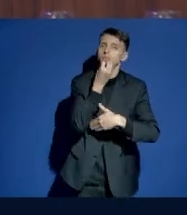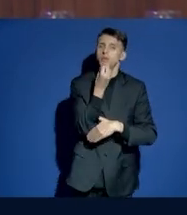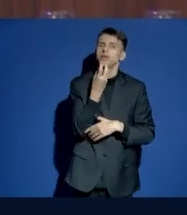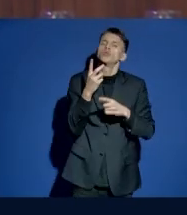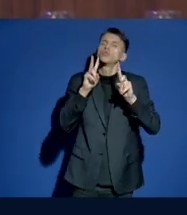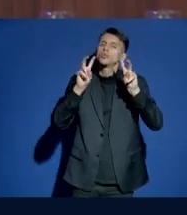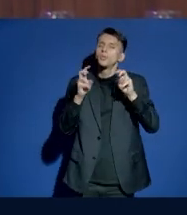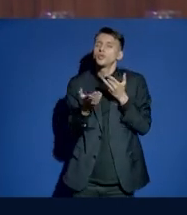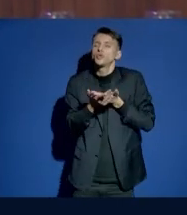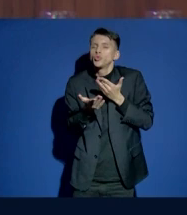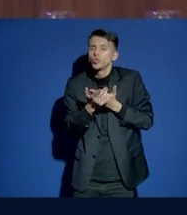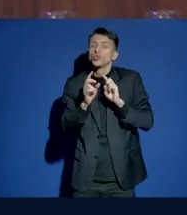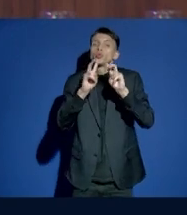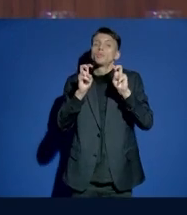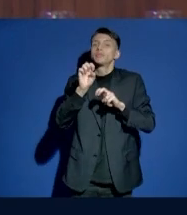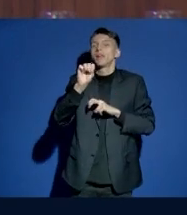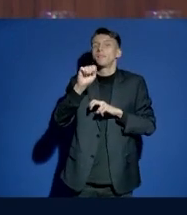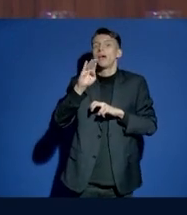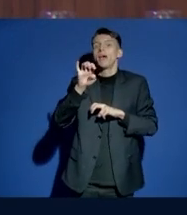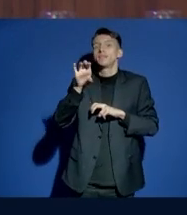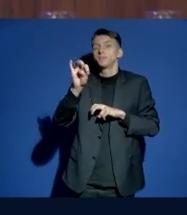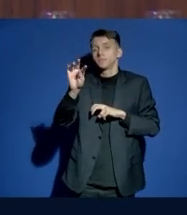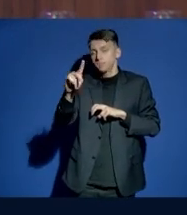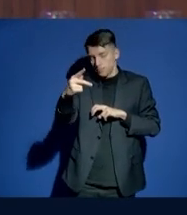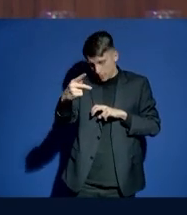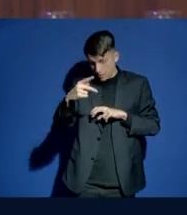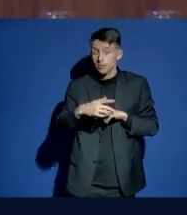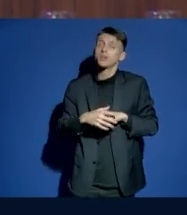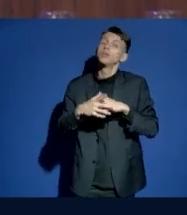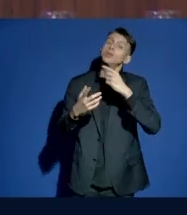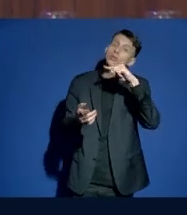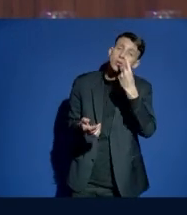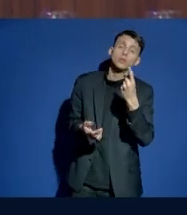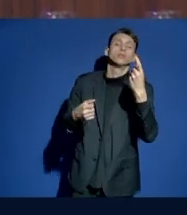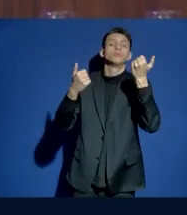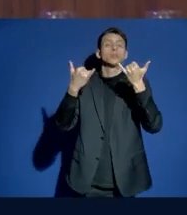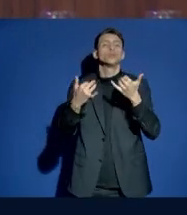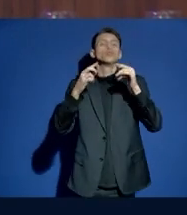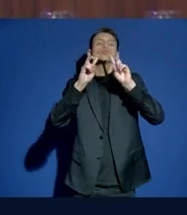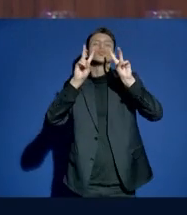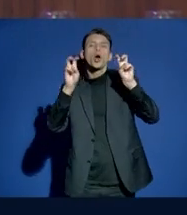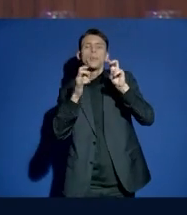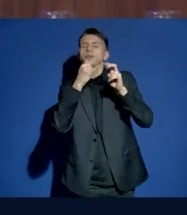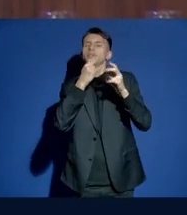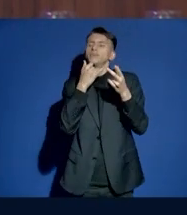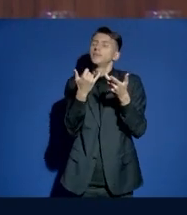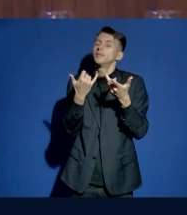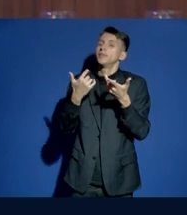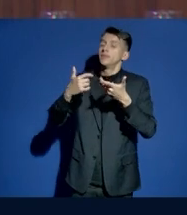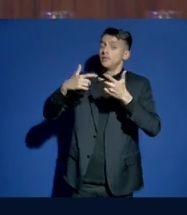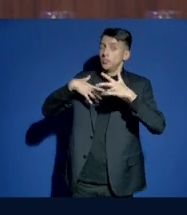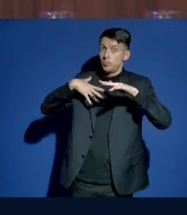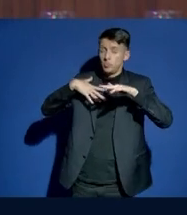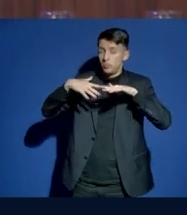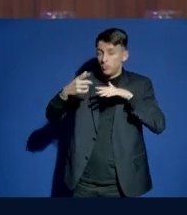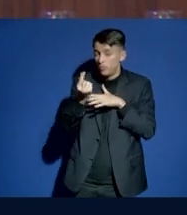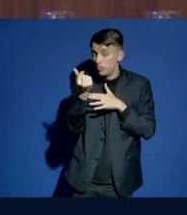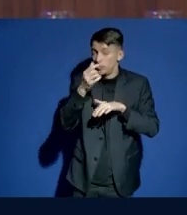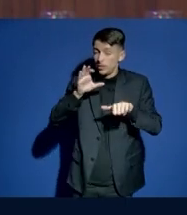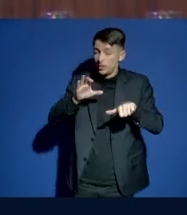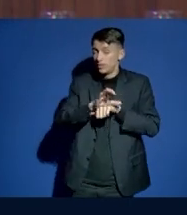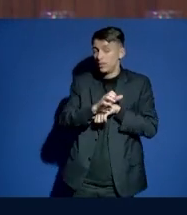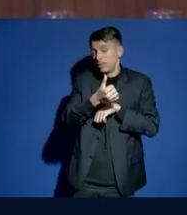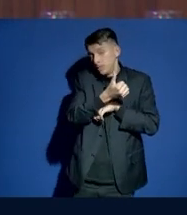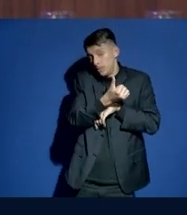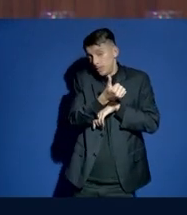aos estudos para Sabesp né falando um pouco aqui de saneamento básico a gente tá falando de um projeto que vai movimentar 66 bilhões de